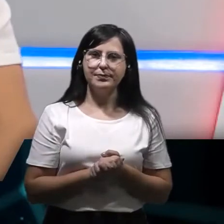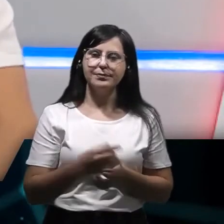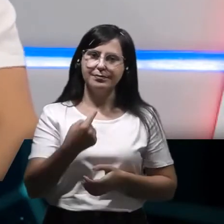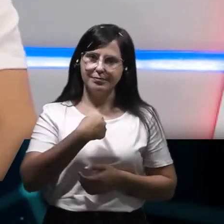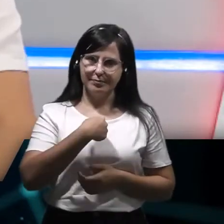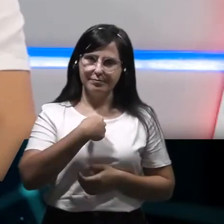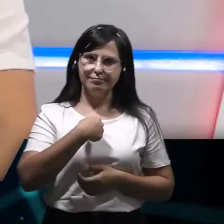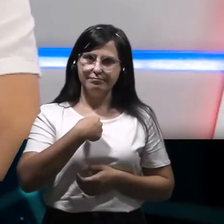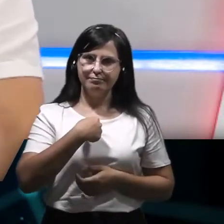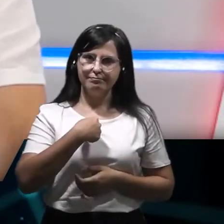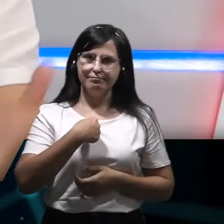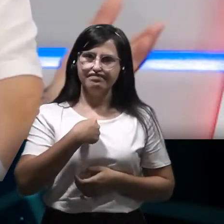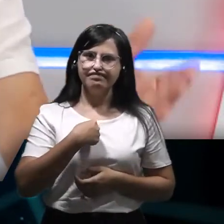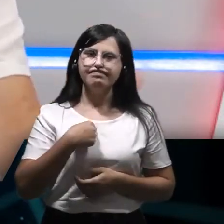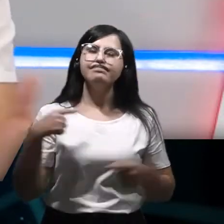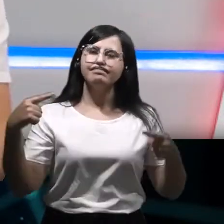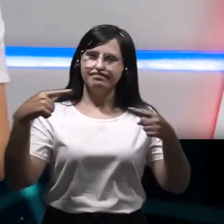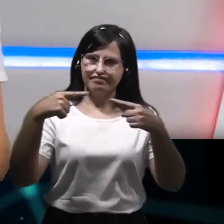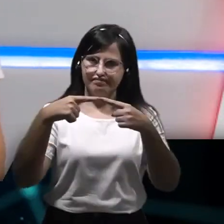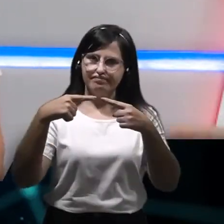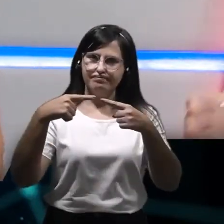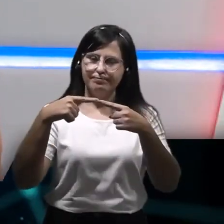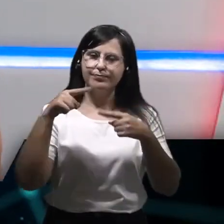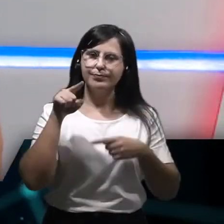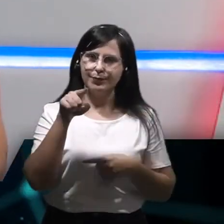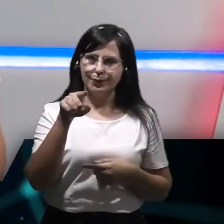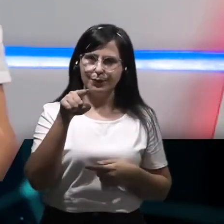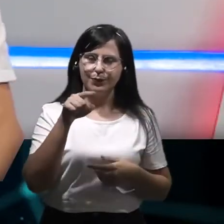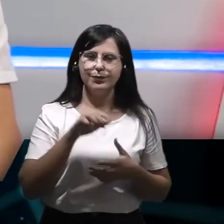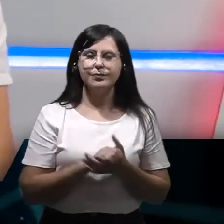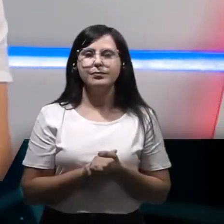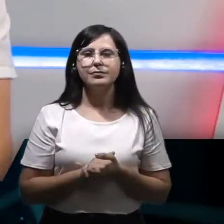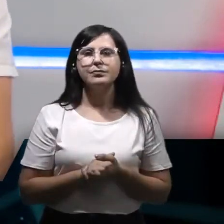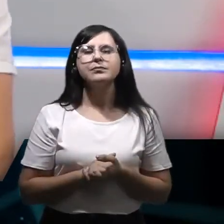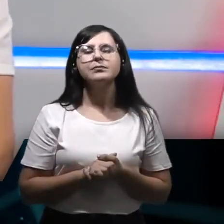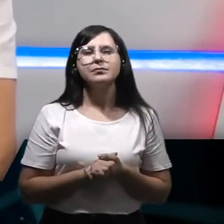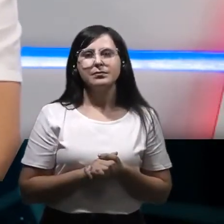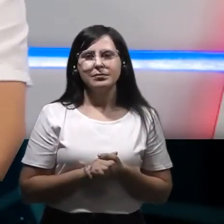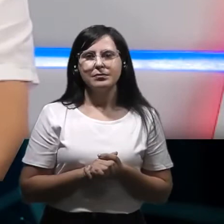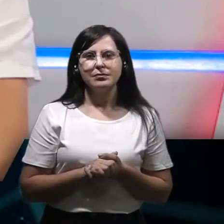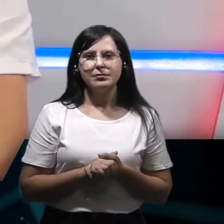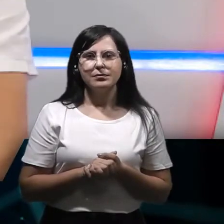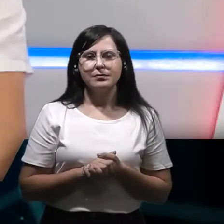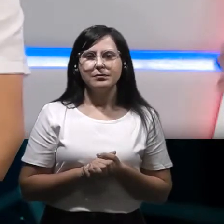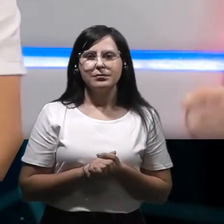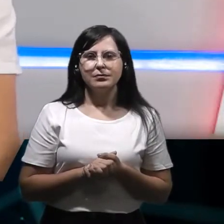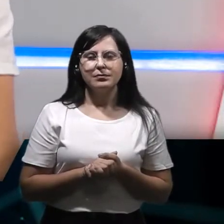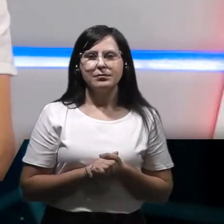Eu concordo com o candidato o candidato Josivaldo.